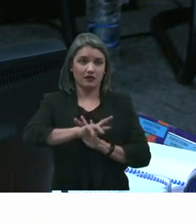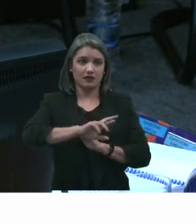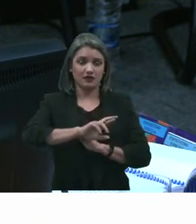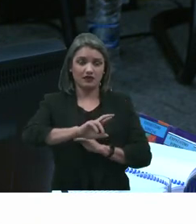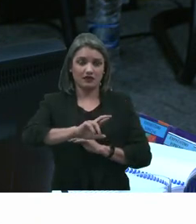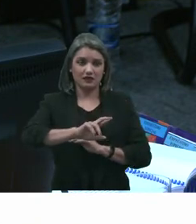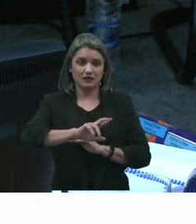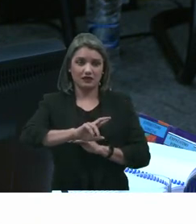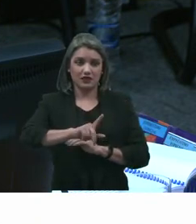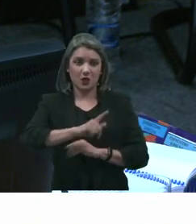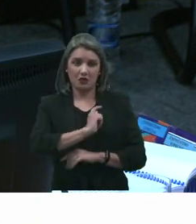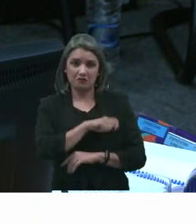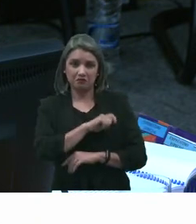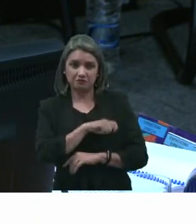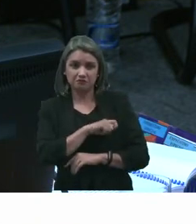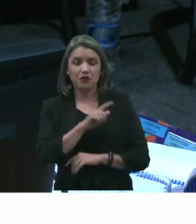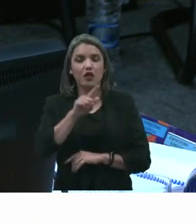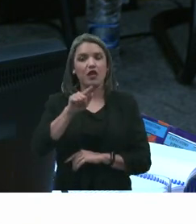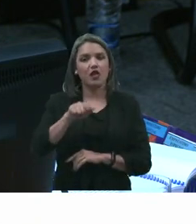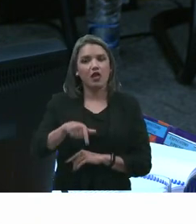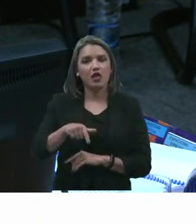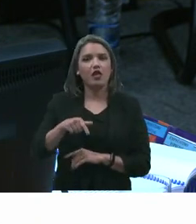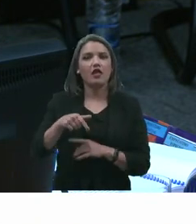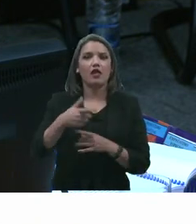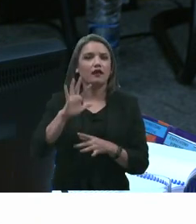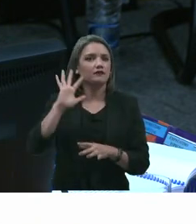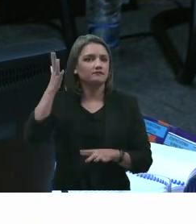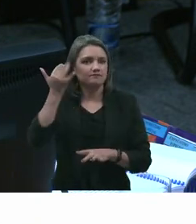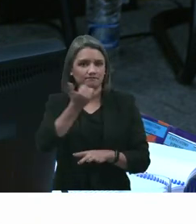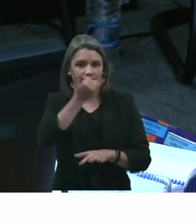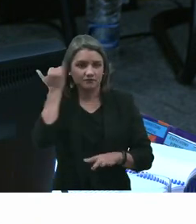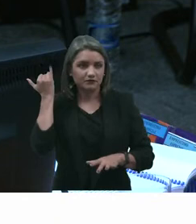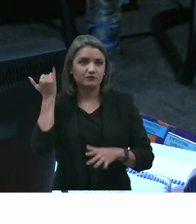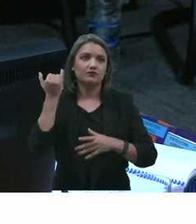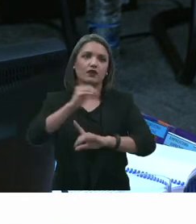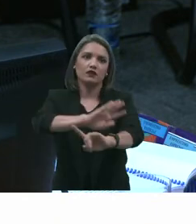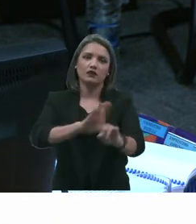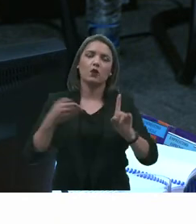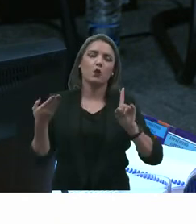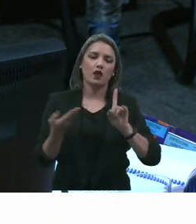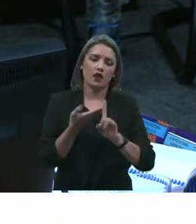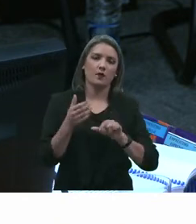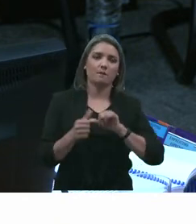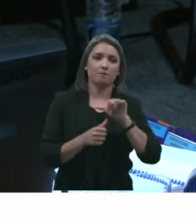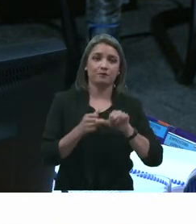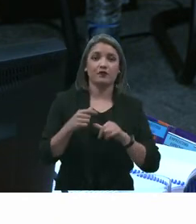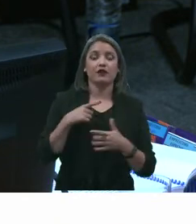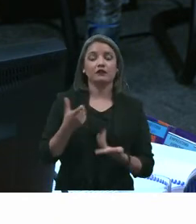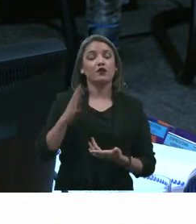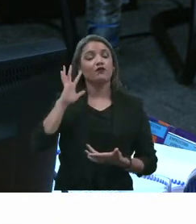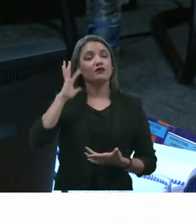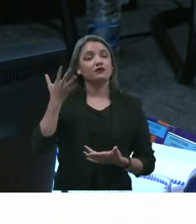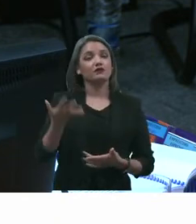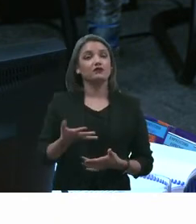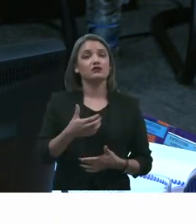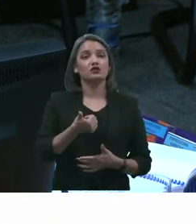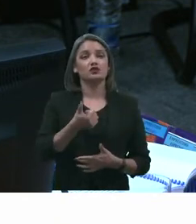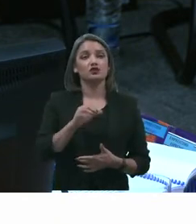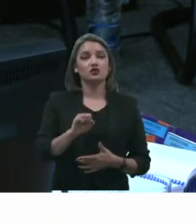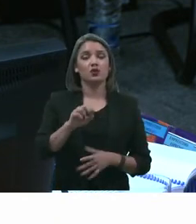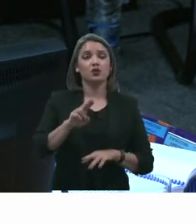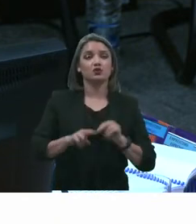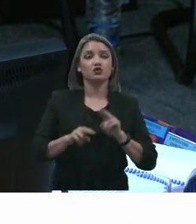e absolvendo o réu da imputação. Referida decisão foi proferida em 18 de junho de